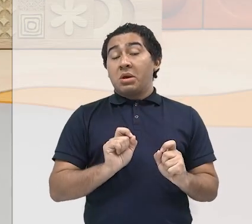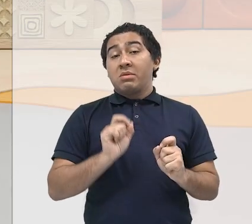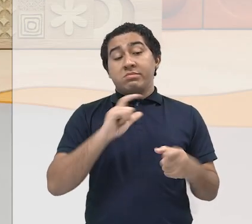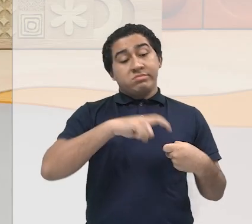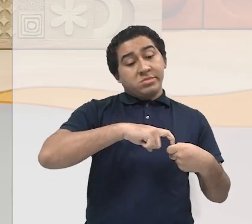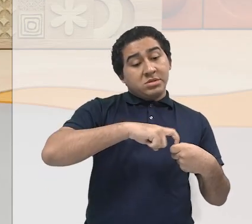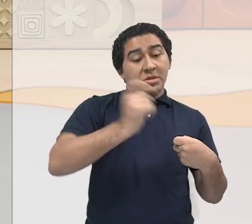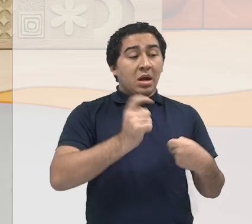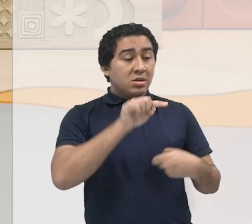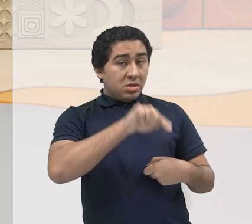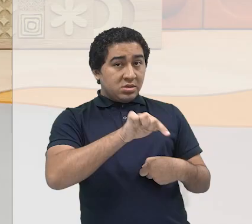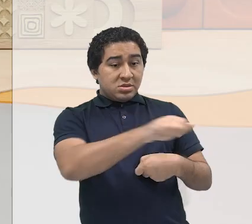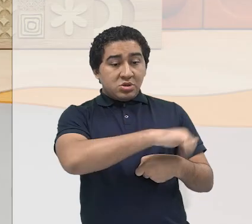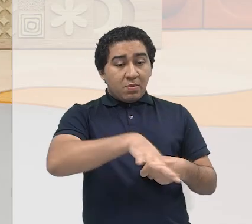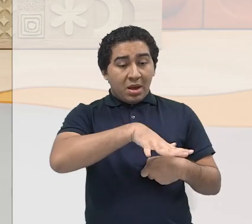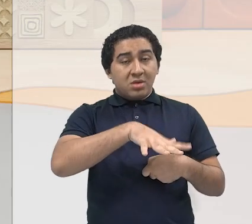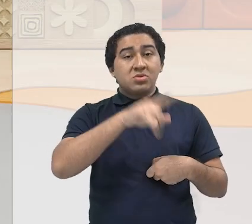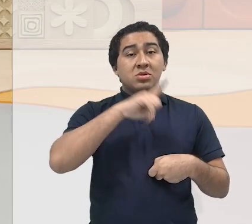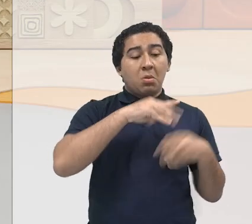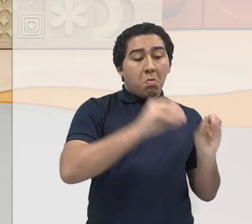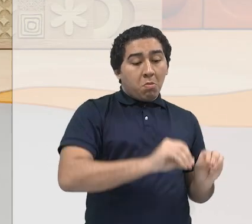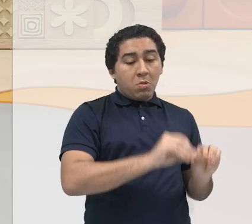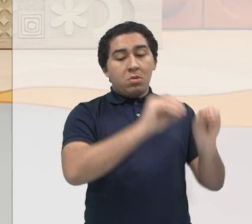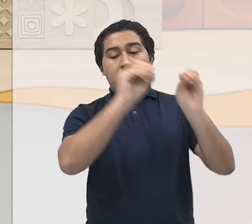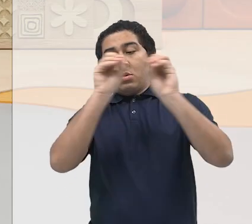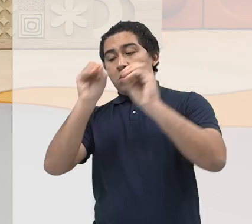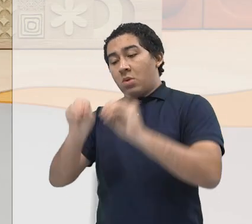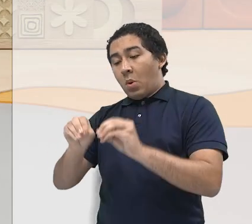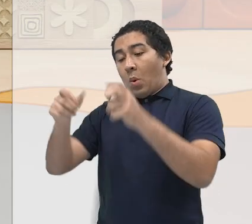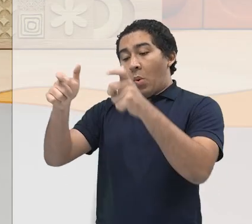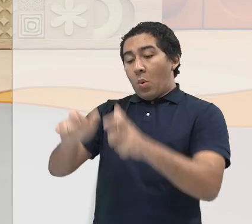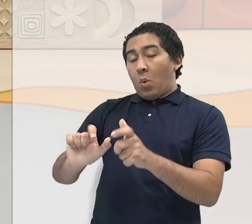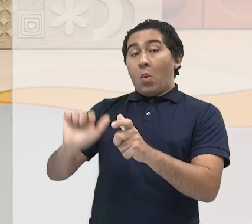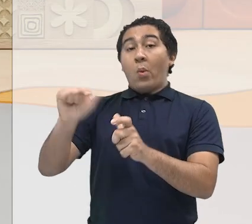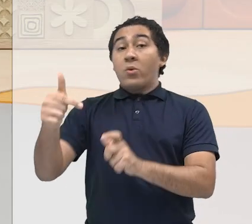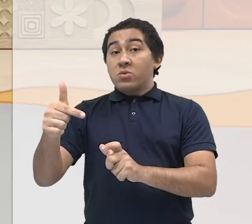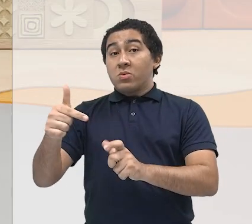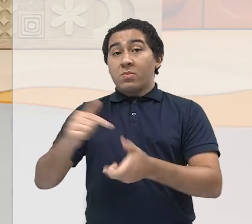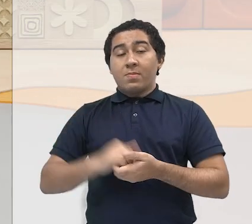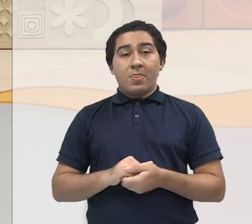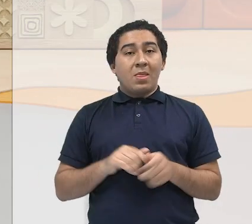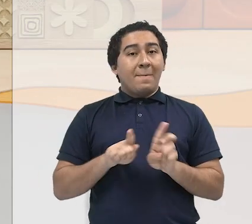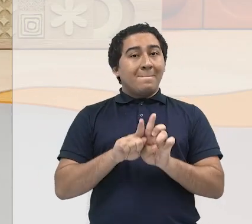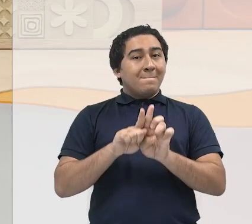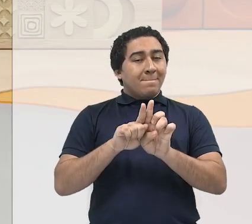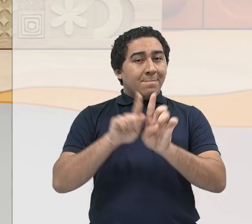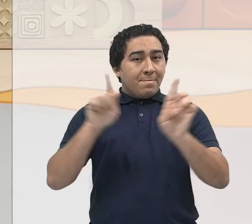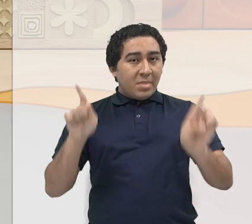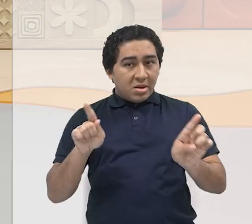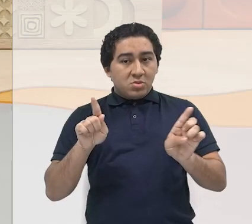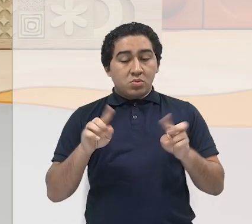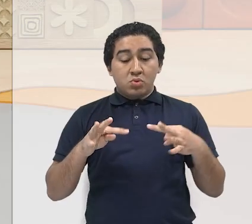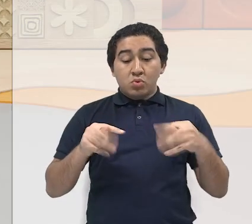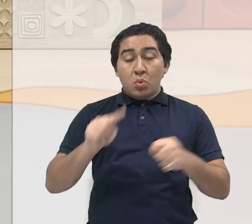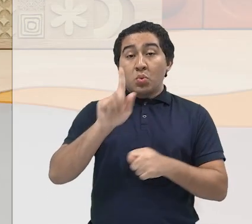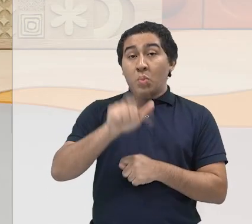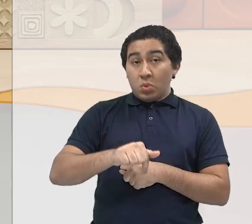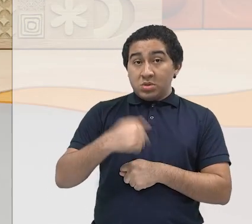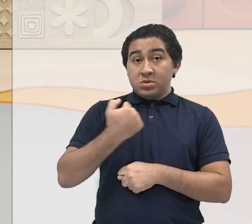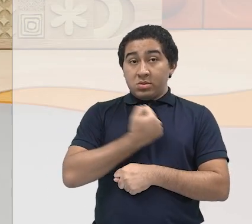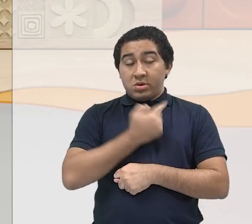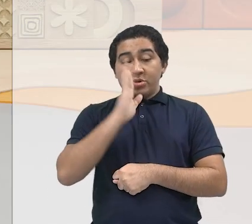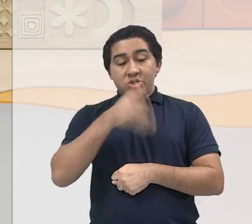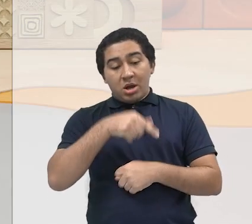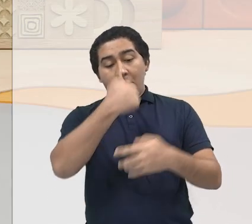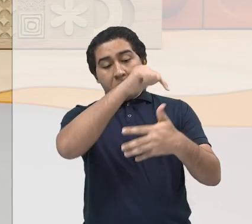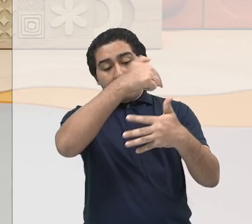dessa localização e migra para outro lugar. Mas, além dessas questões que a gente está